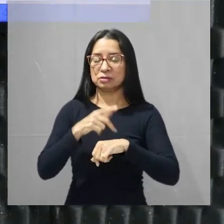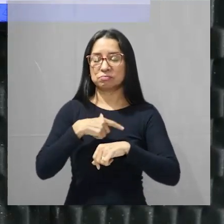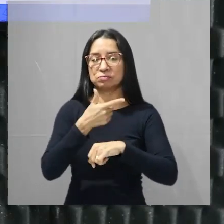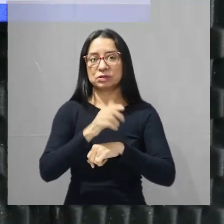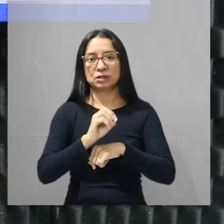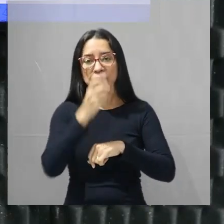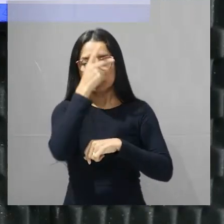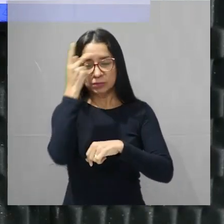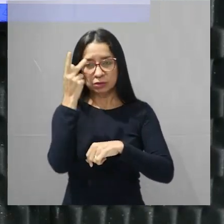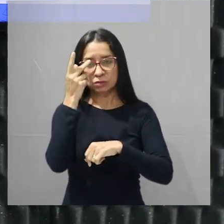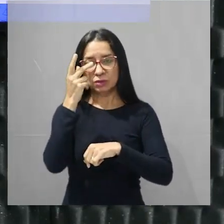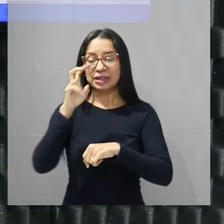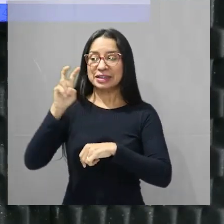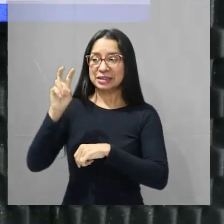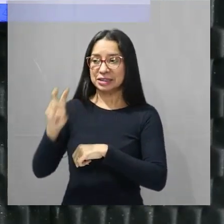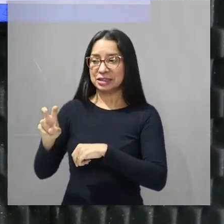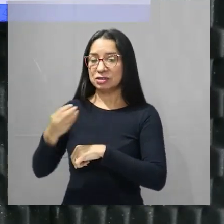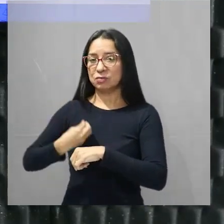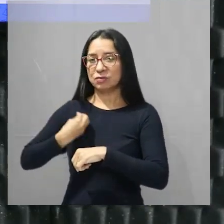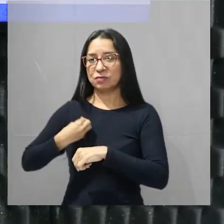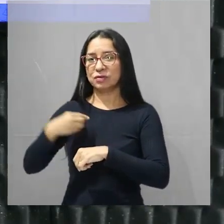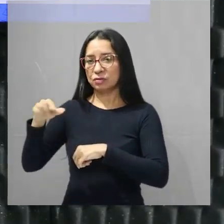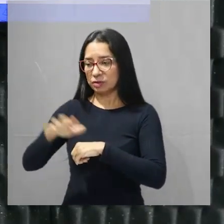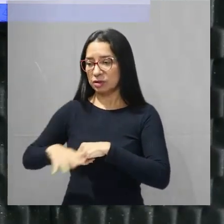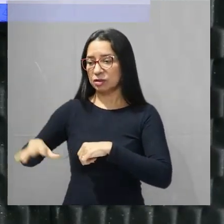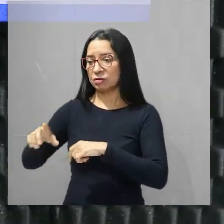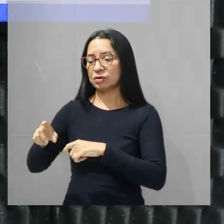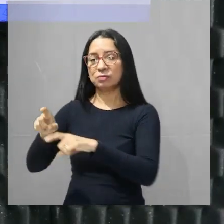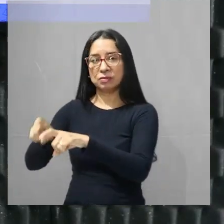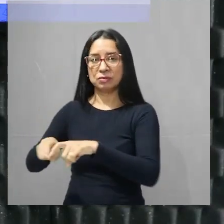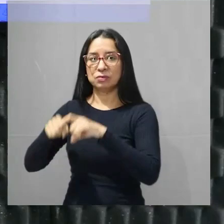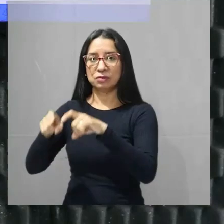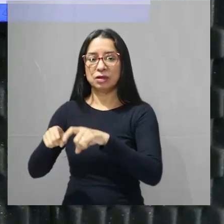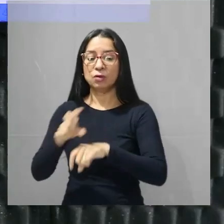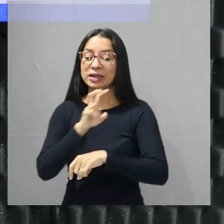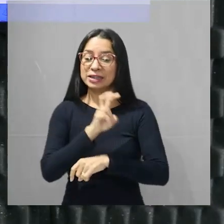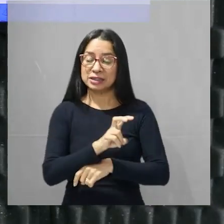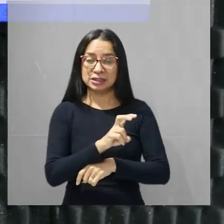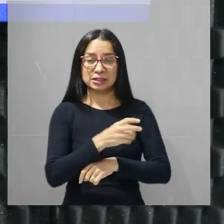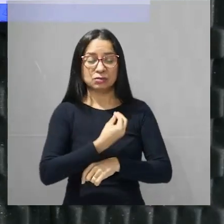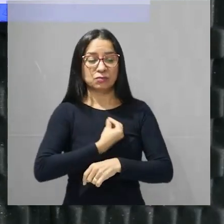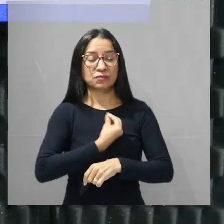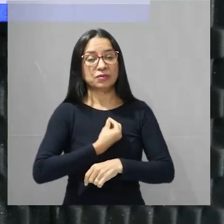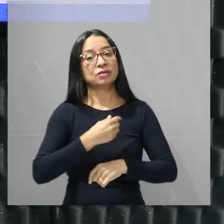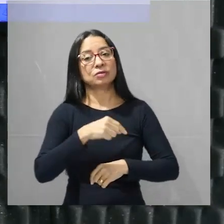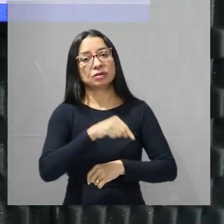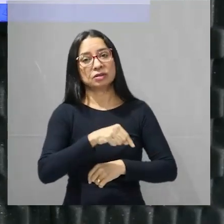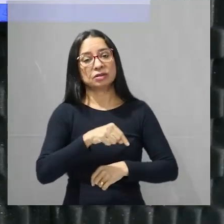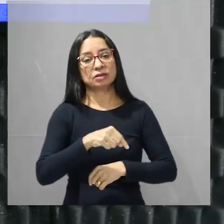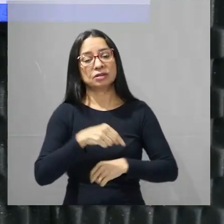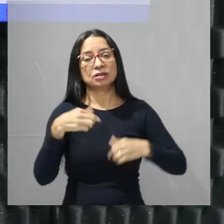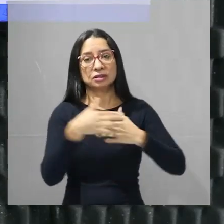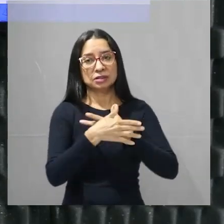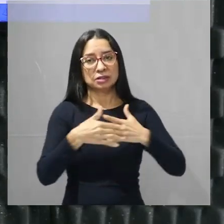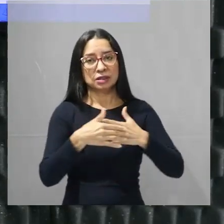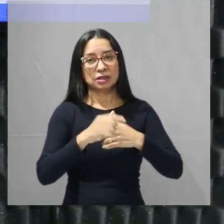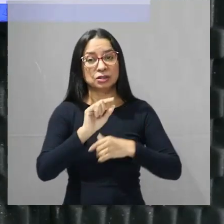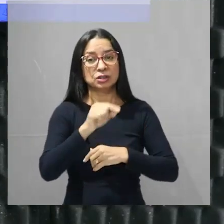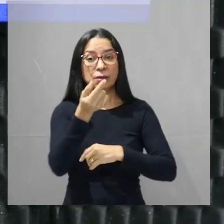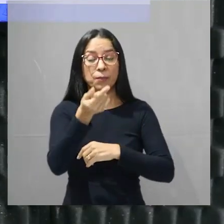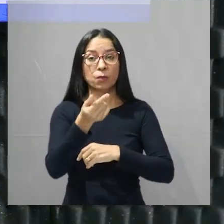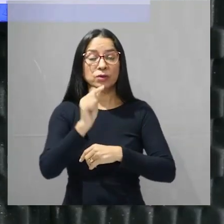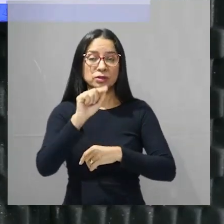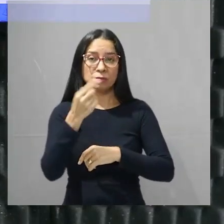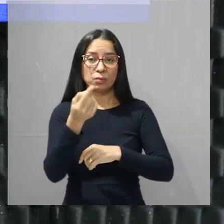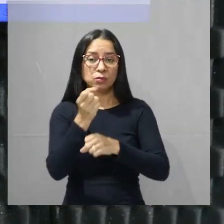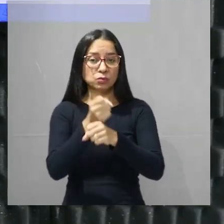5 vivendo no espaço rural e 5 vivendo no espaço urbano. No ano seguinte, galera, quando eu faço essa conta, o país A continua com os